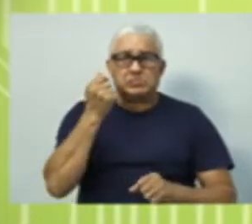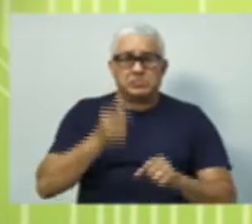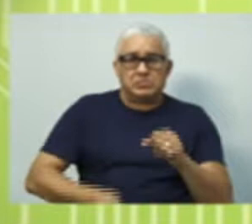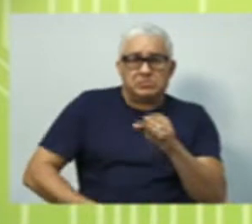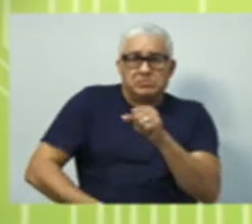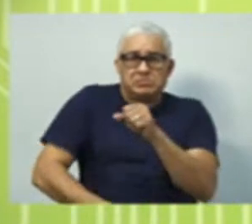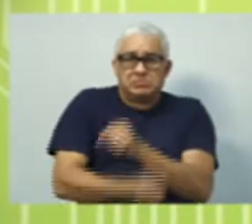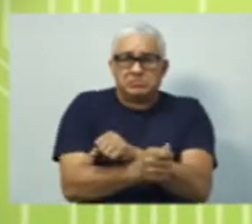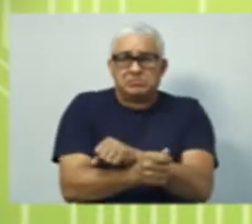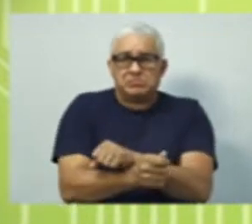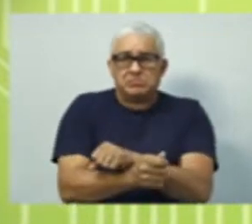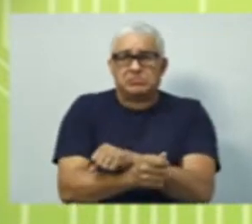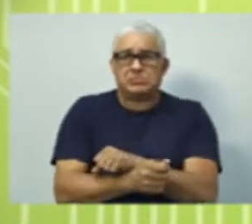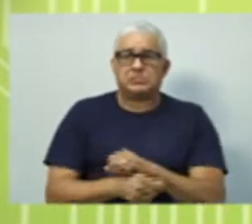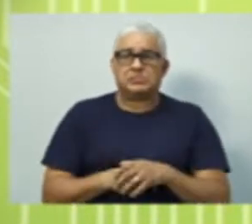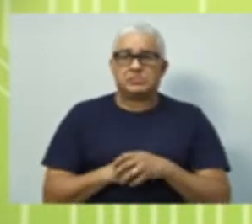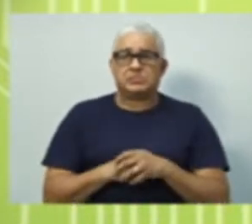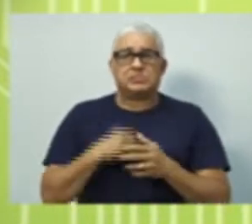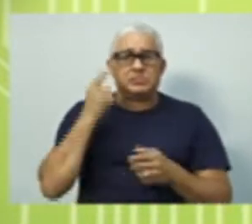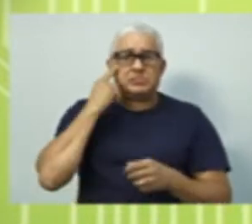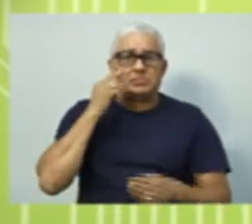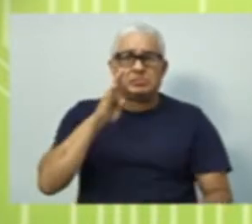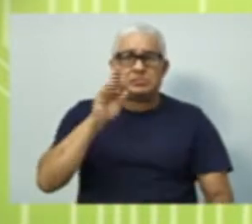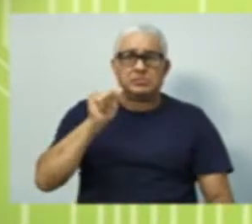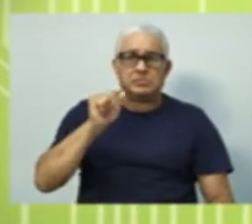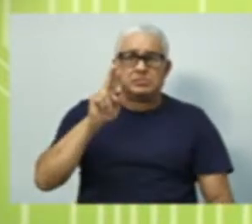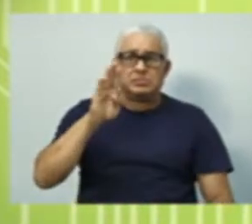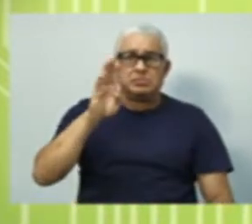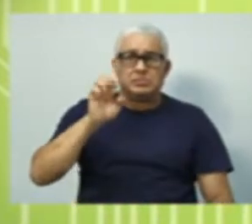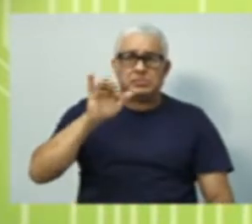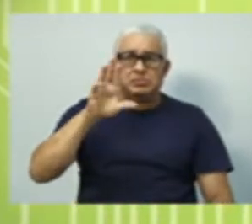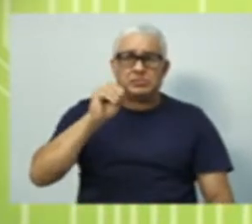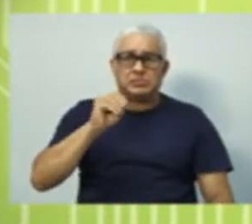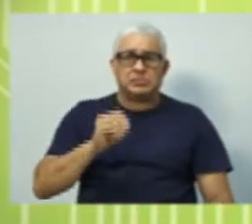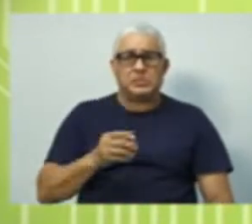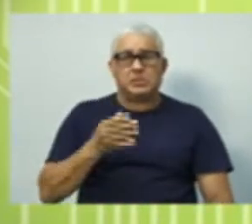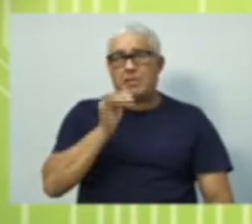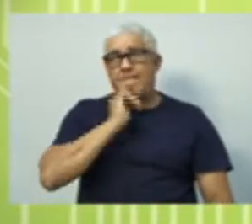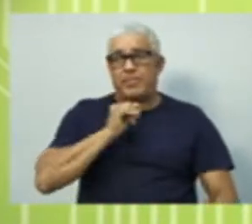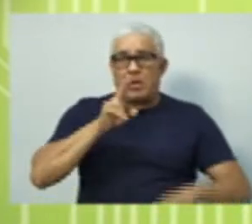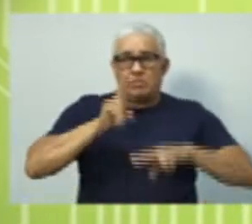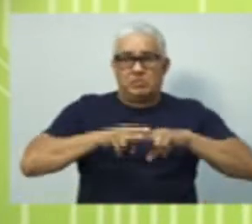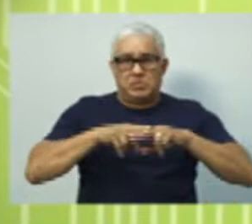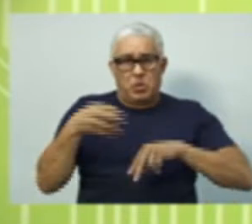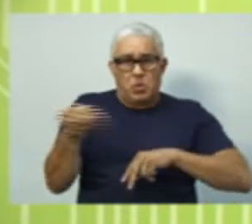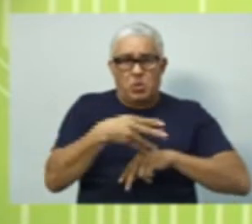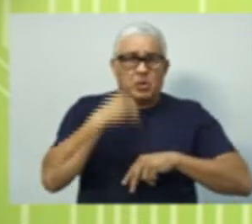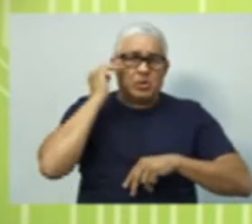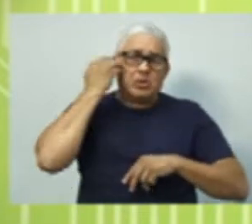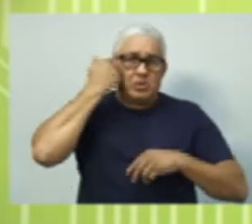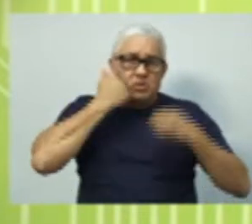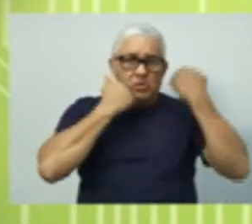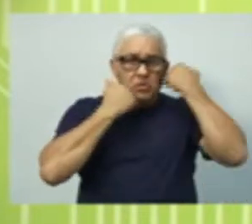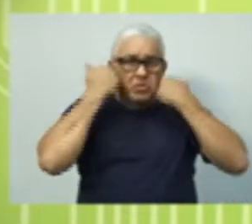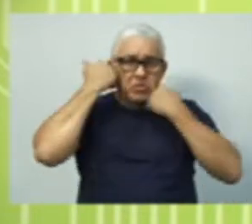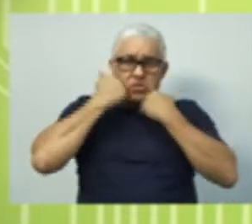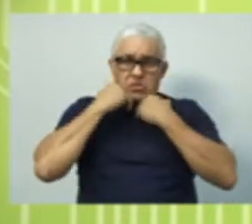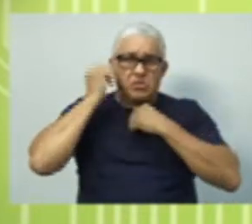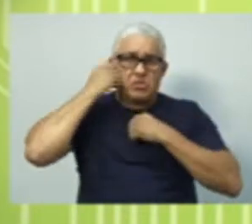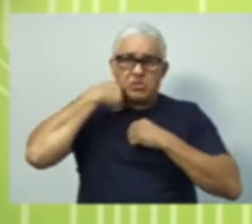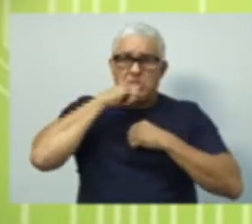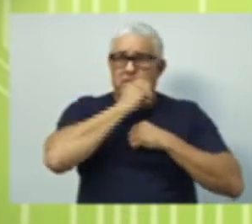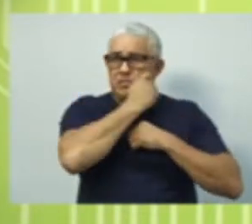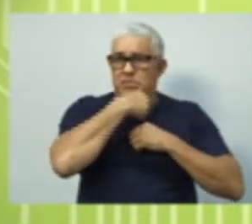fazer um investimento, vou fazer uma aquisição, vamos pensar no barbeiro. O barbeiro está pensando em comprar uma cadeira nova da barbearia, trazer um